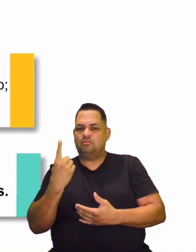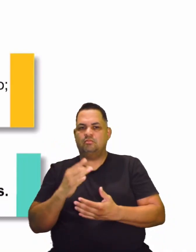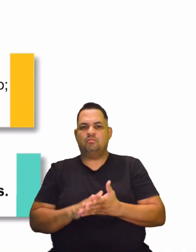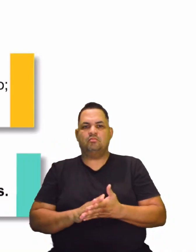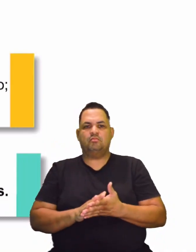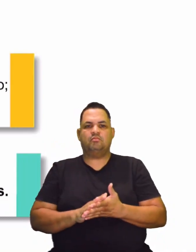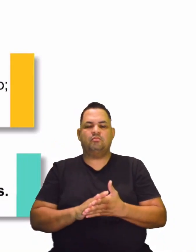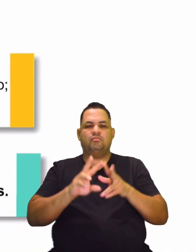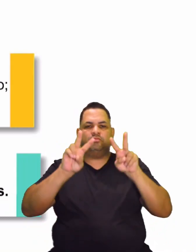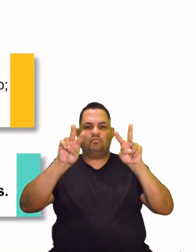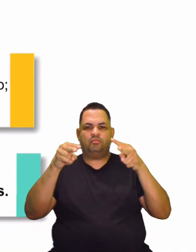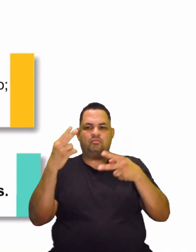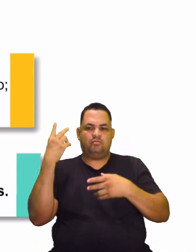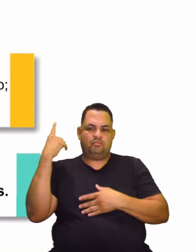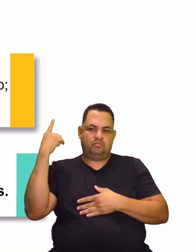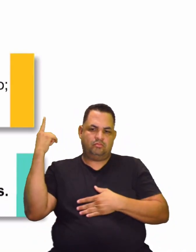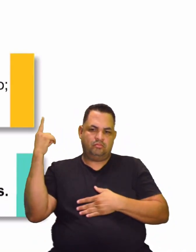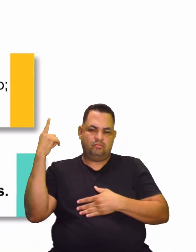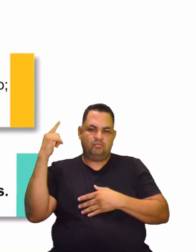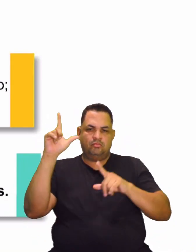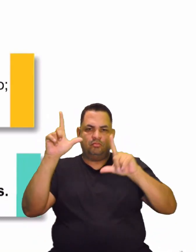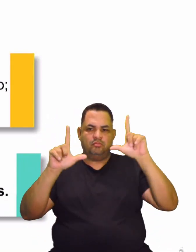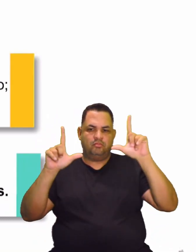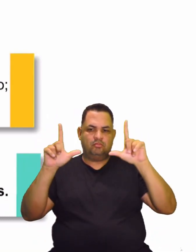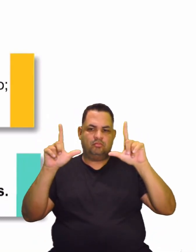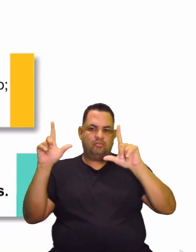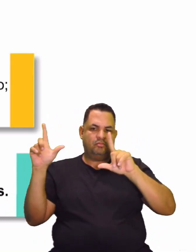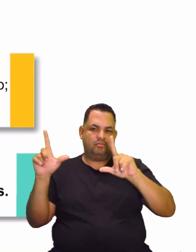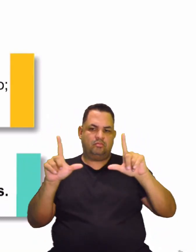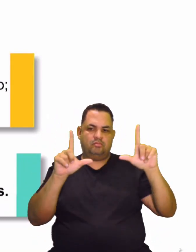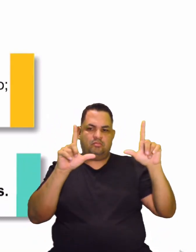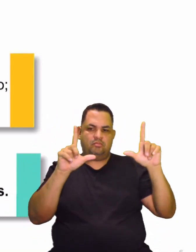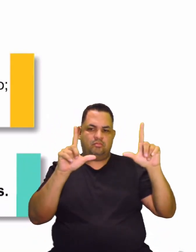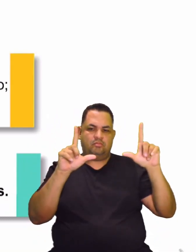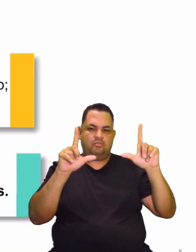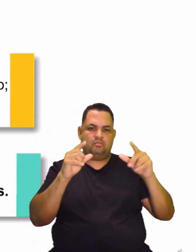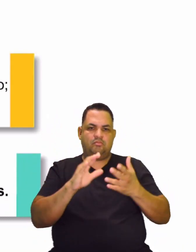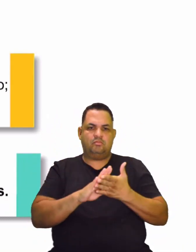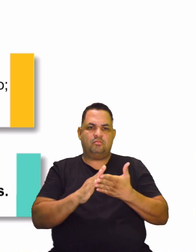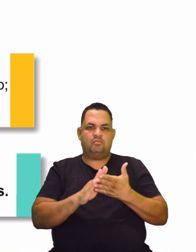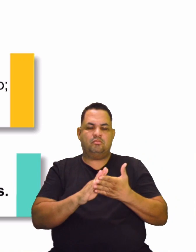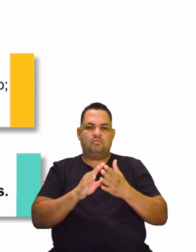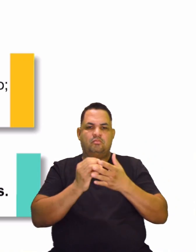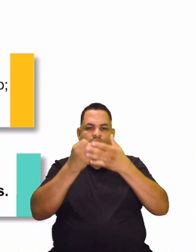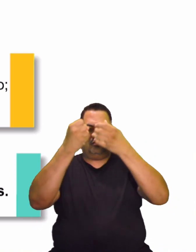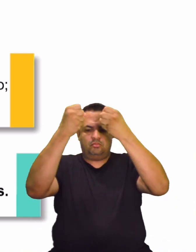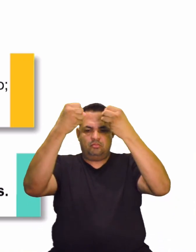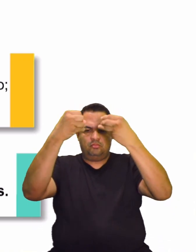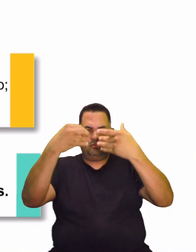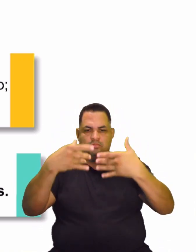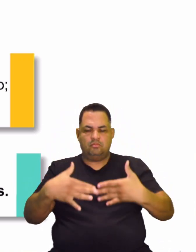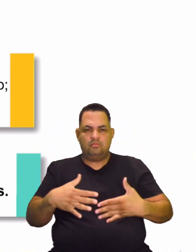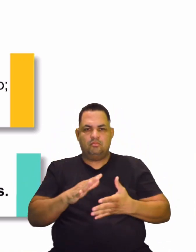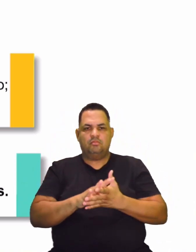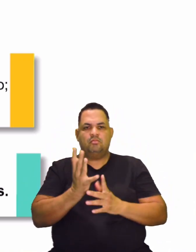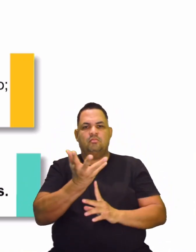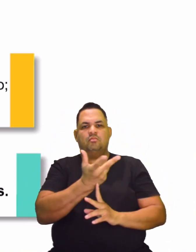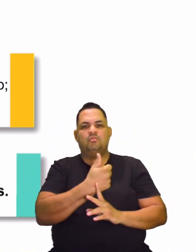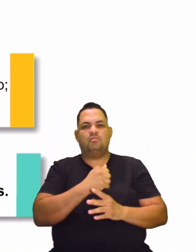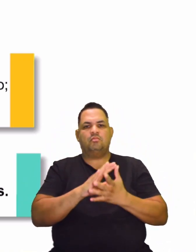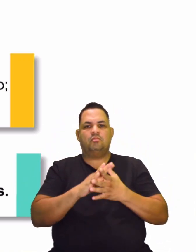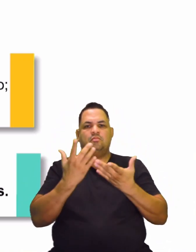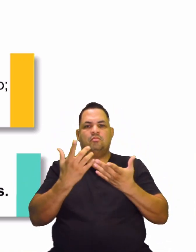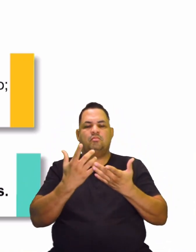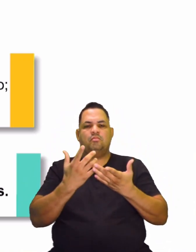com o tema Arte da Antiguidade. Então, na aula anterior abordamos sobre a arte egípcia, não é?